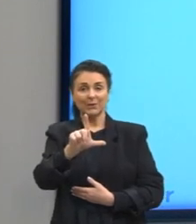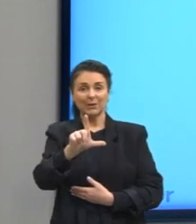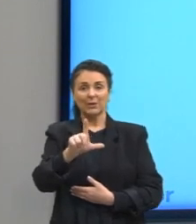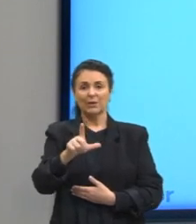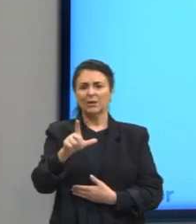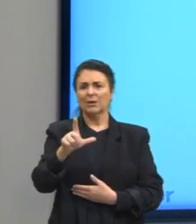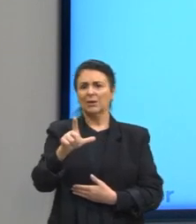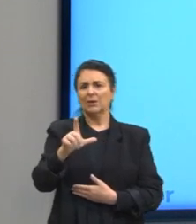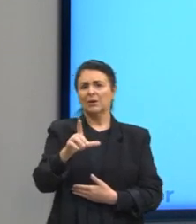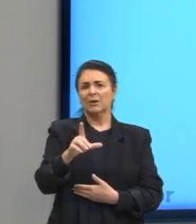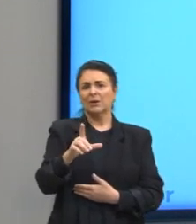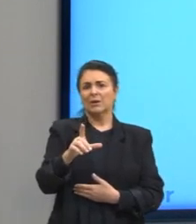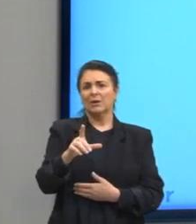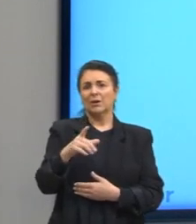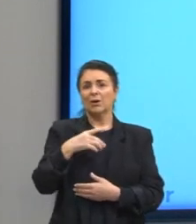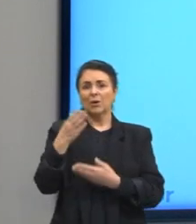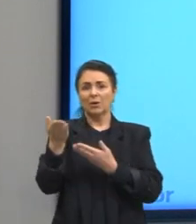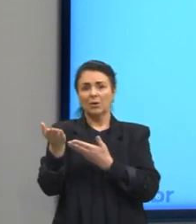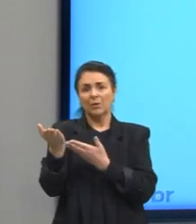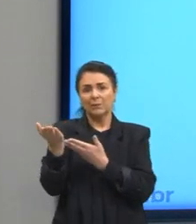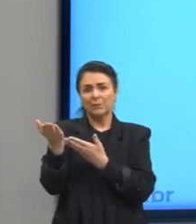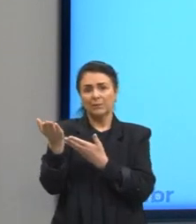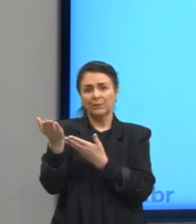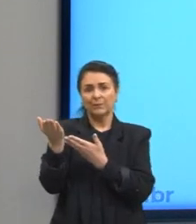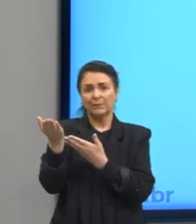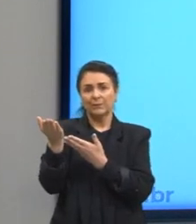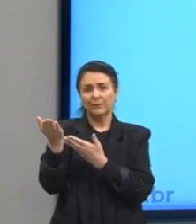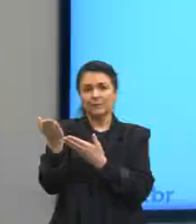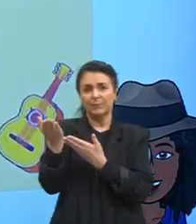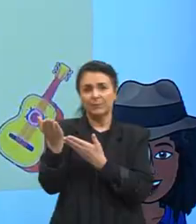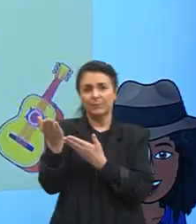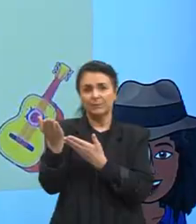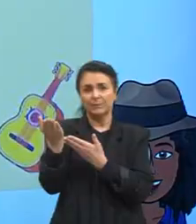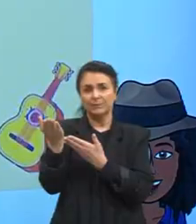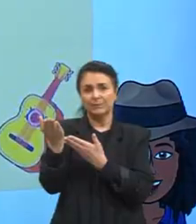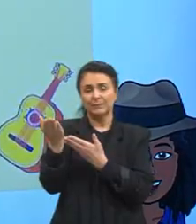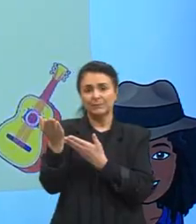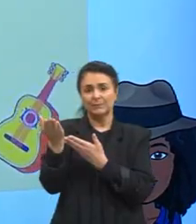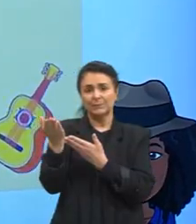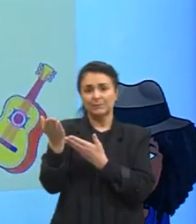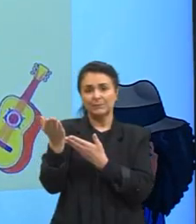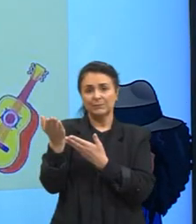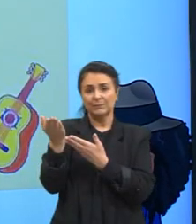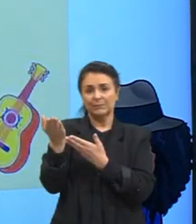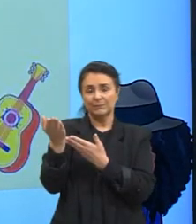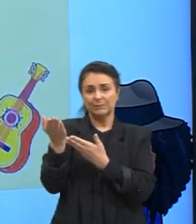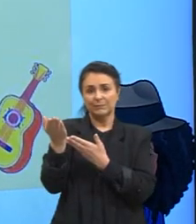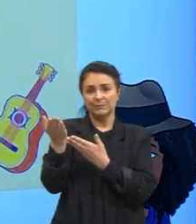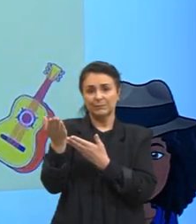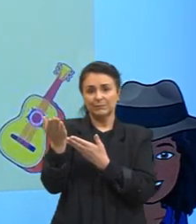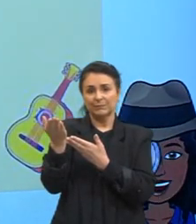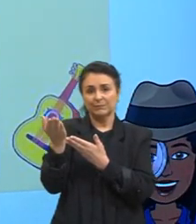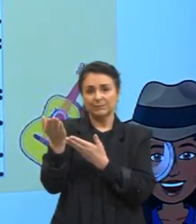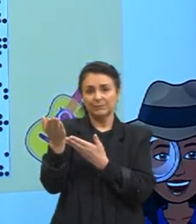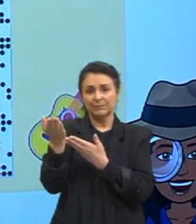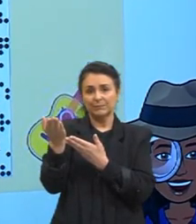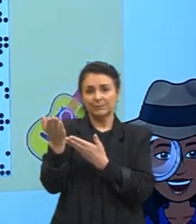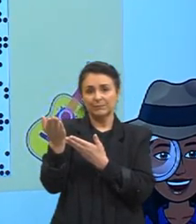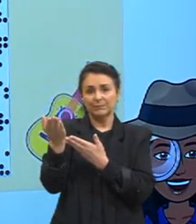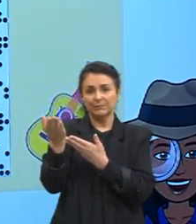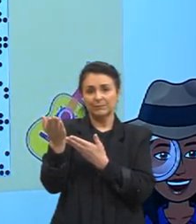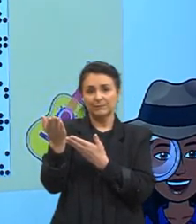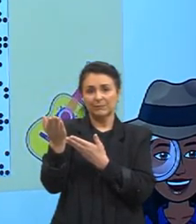bengo dele Cine né e boi as Cine